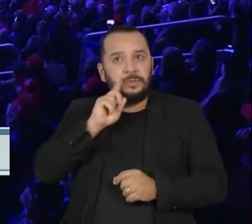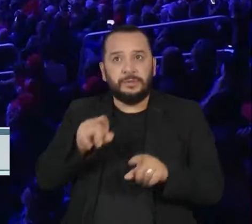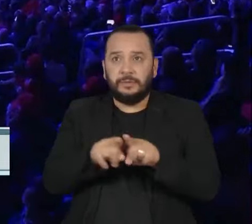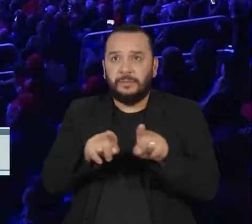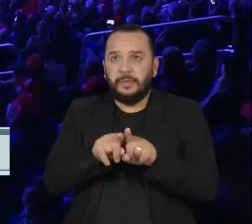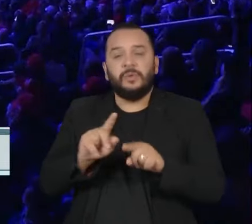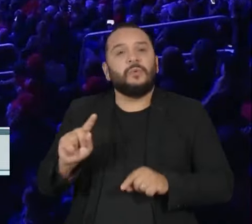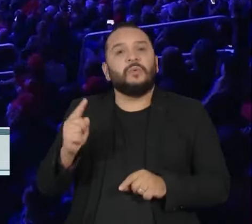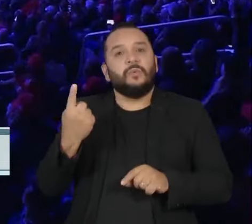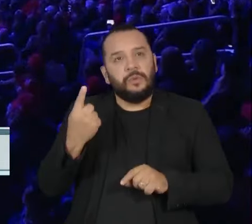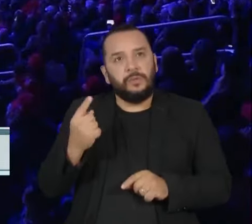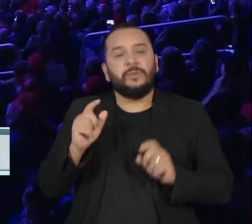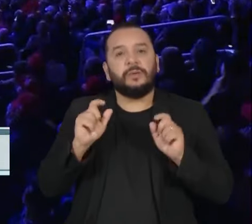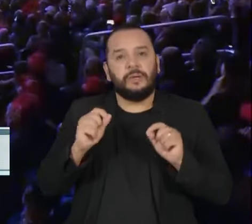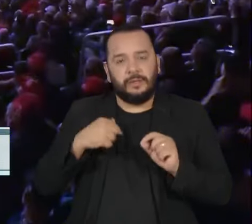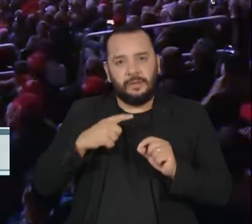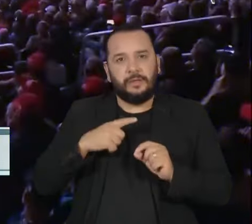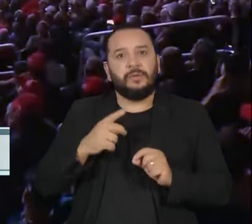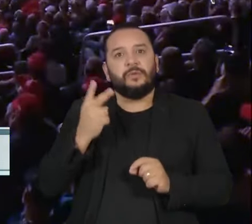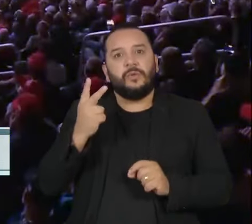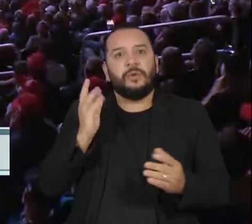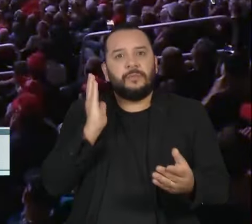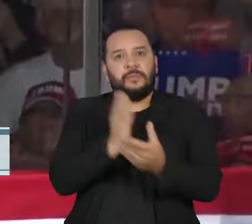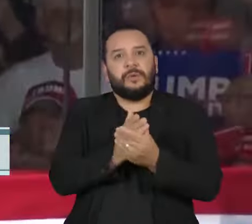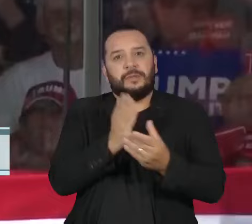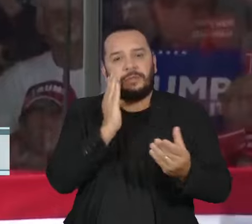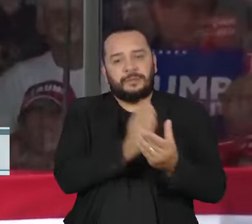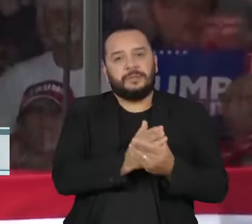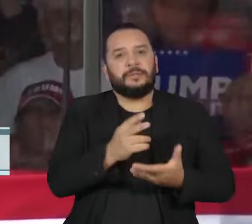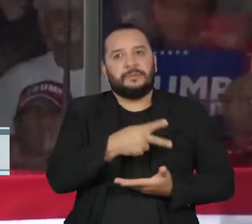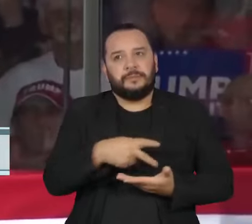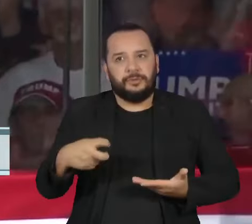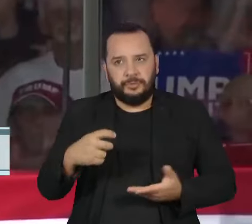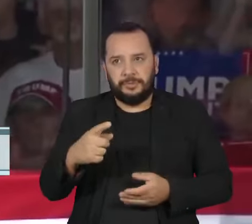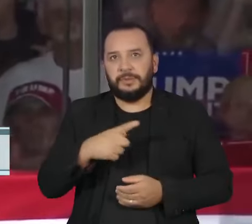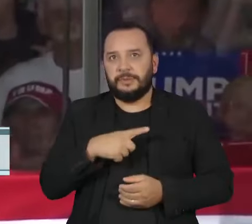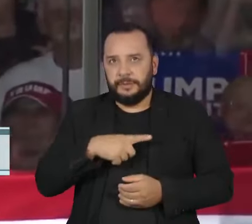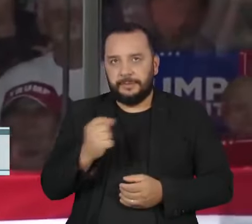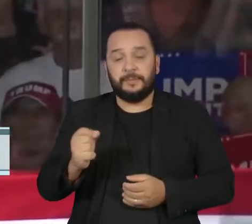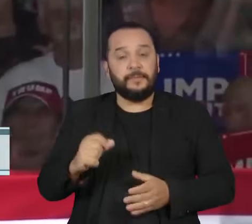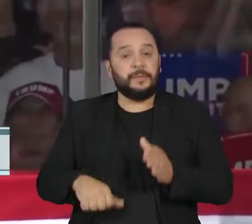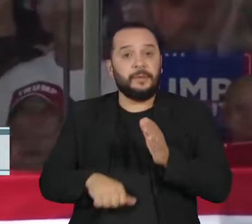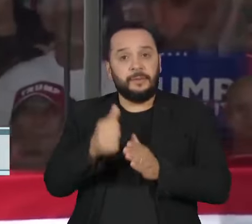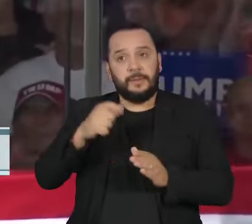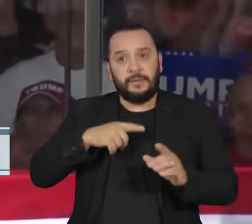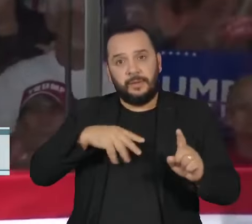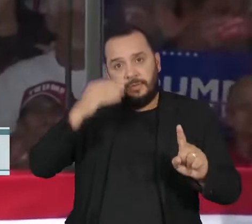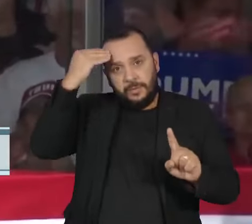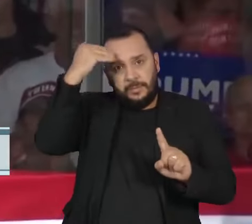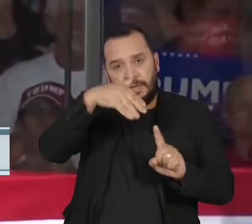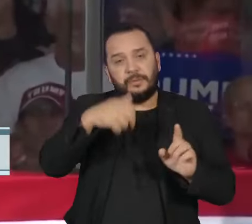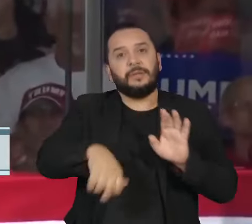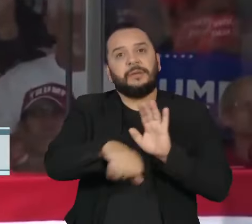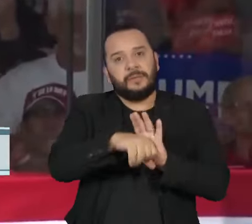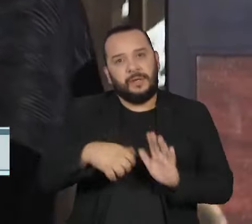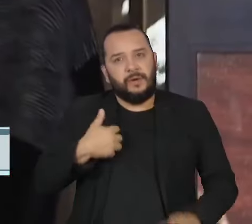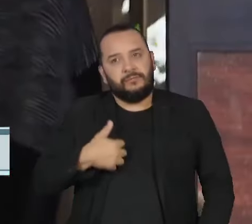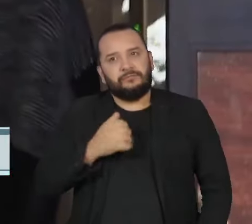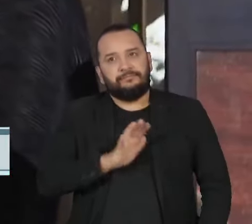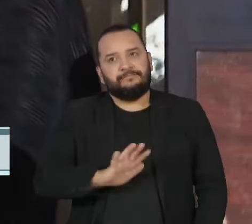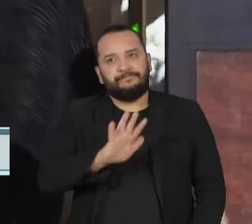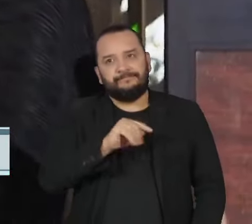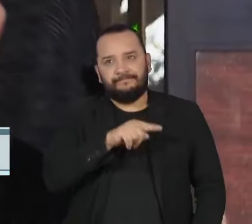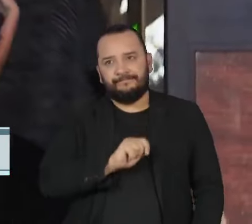chefe da Casa Branca com dois processos de impeachment no currículo e o primeiro com uma condenação criminal na ficha corrida.